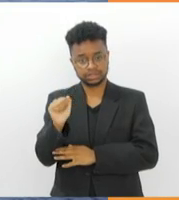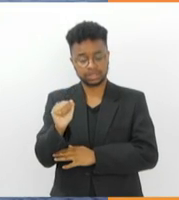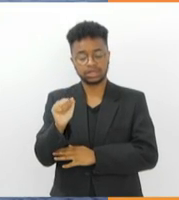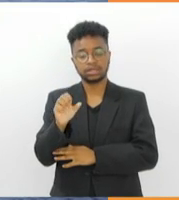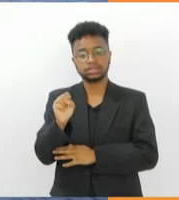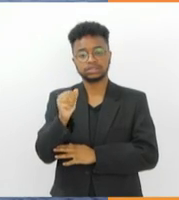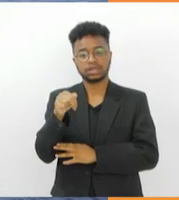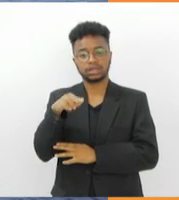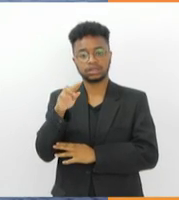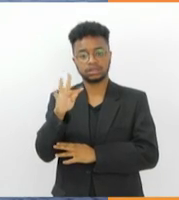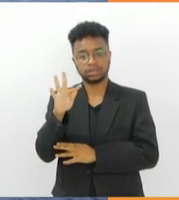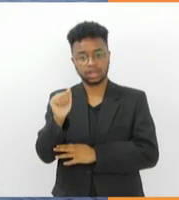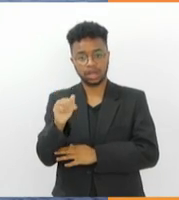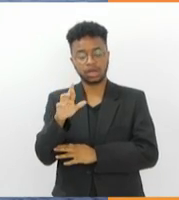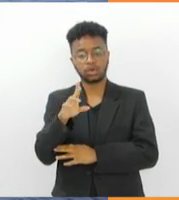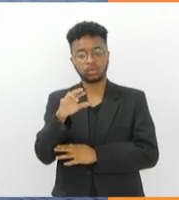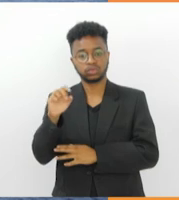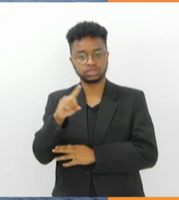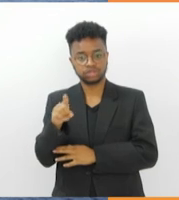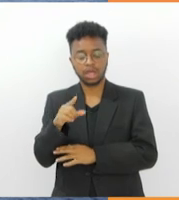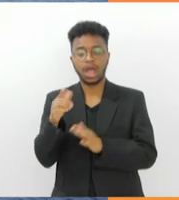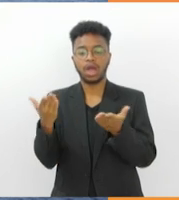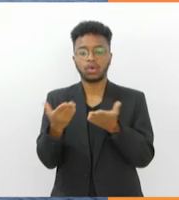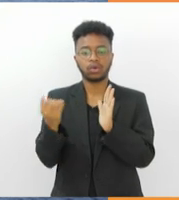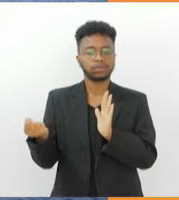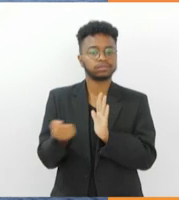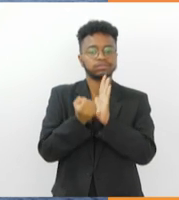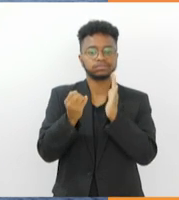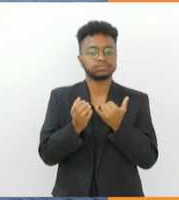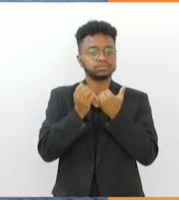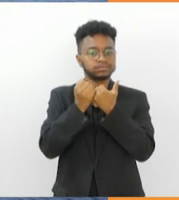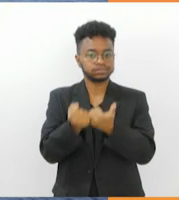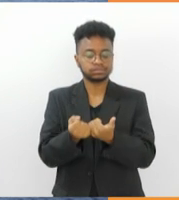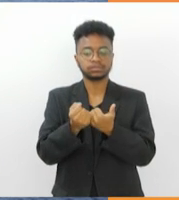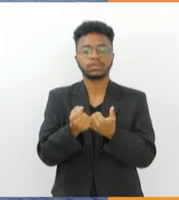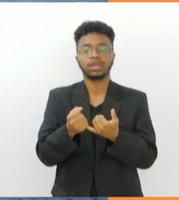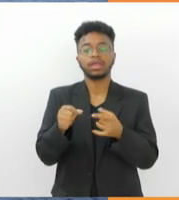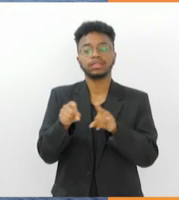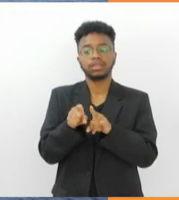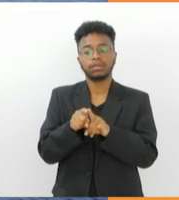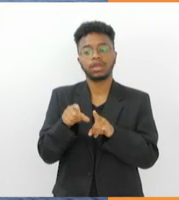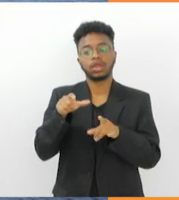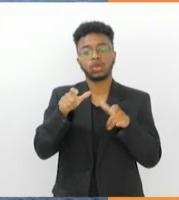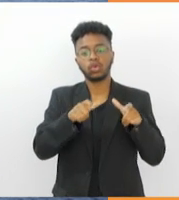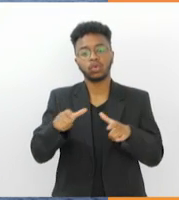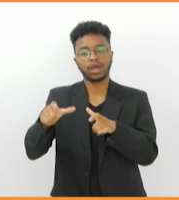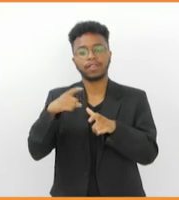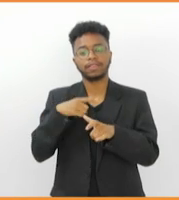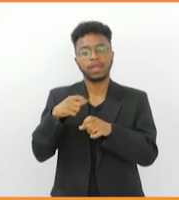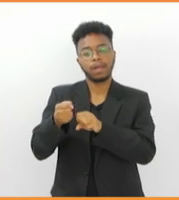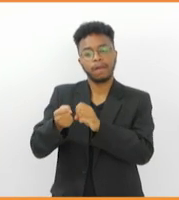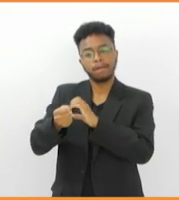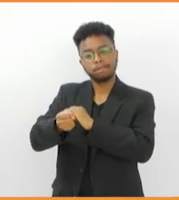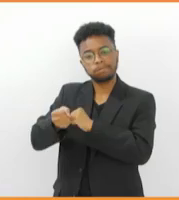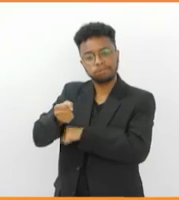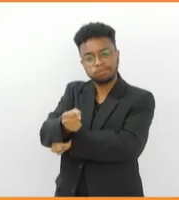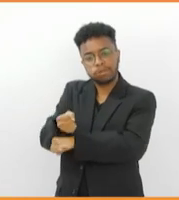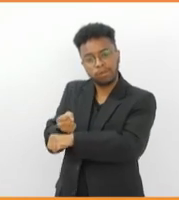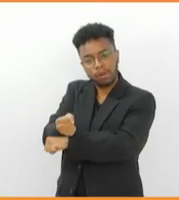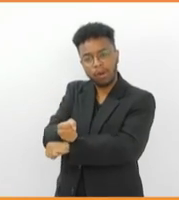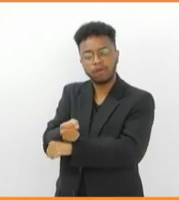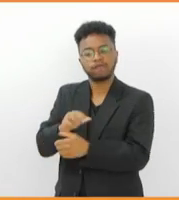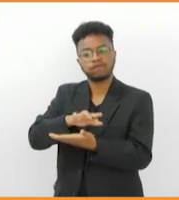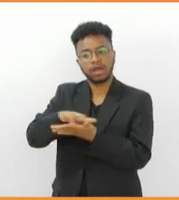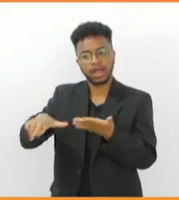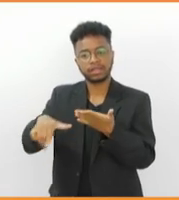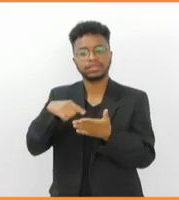patrimônio histórico e artístico nacional além da Fortaleza o complexo dos fortes inteiro foi tombado abrangendo os fortes do